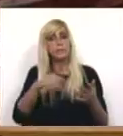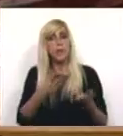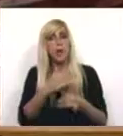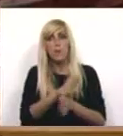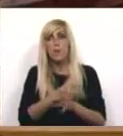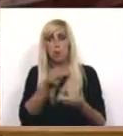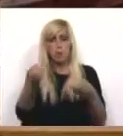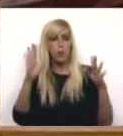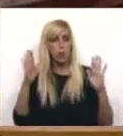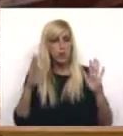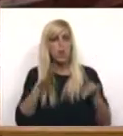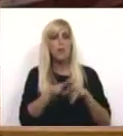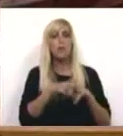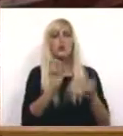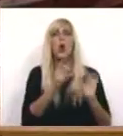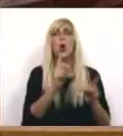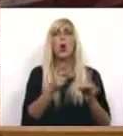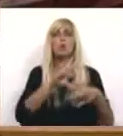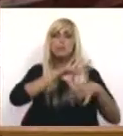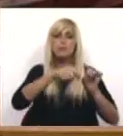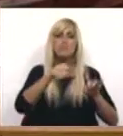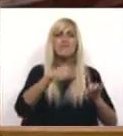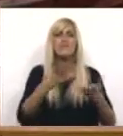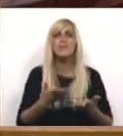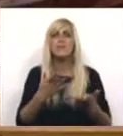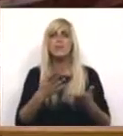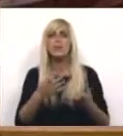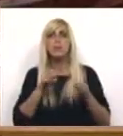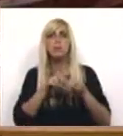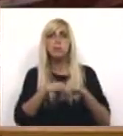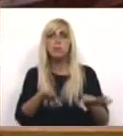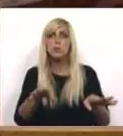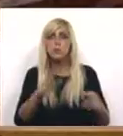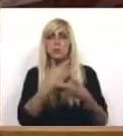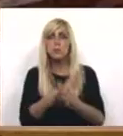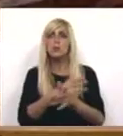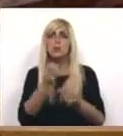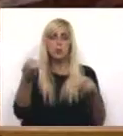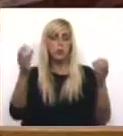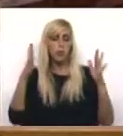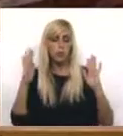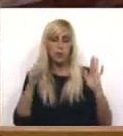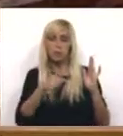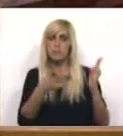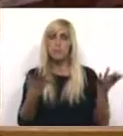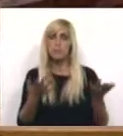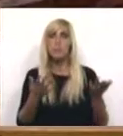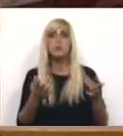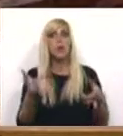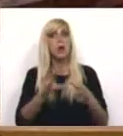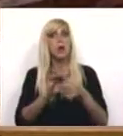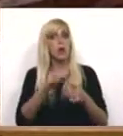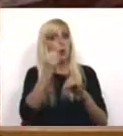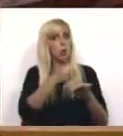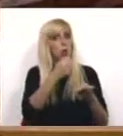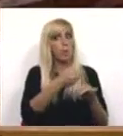cuja tendência só pode mesmo ser o desastre no que diz respeito à propagação dos incêndios florestais. Quanto aos meios de combate